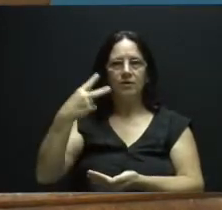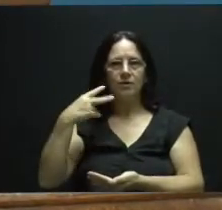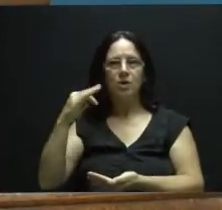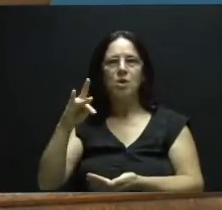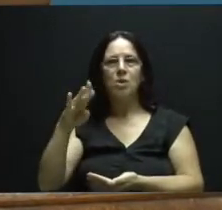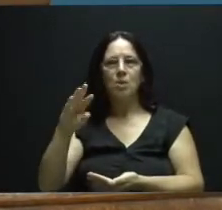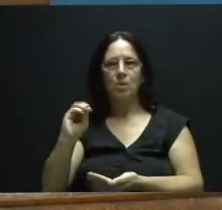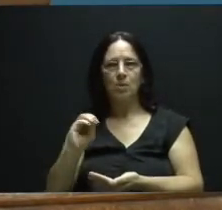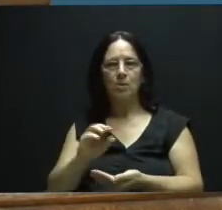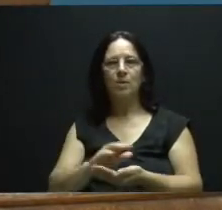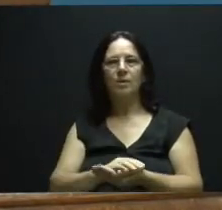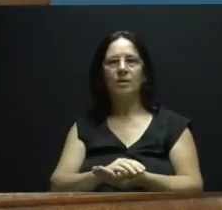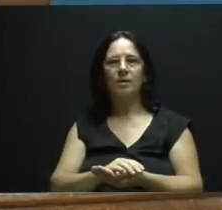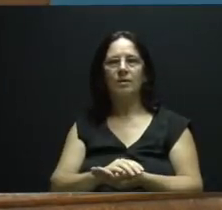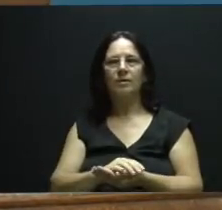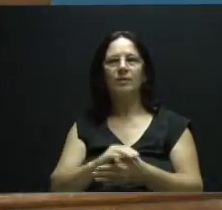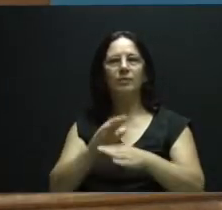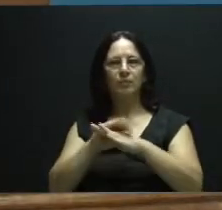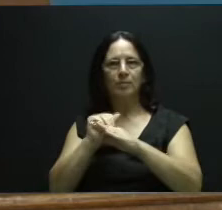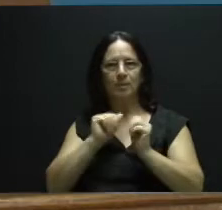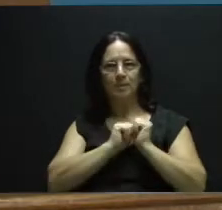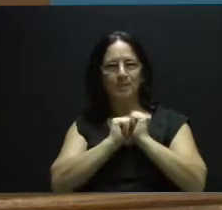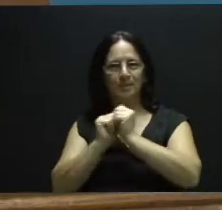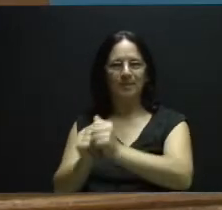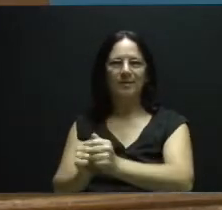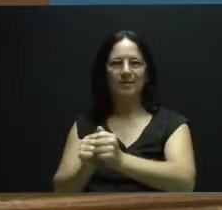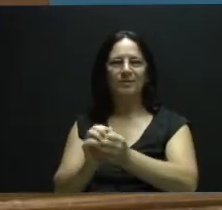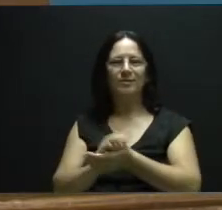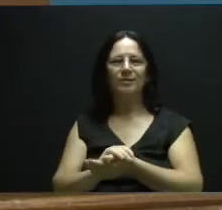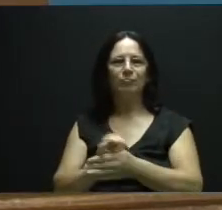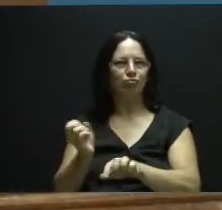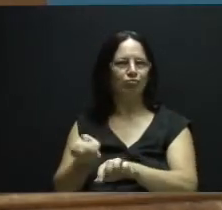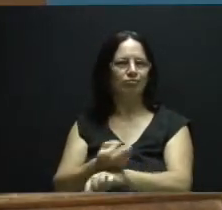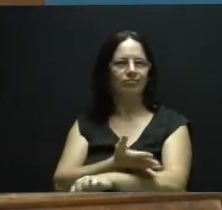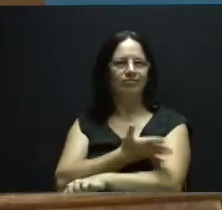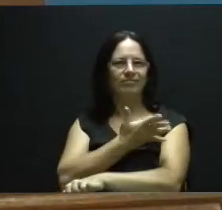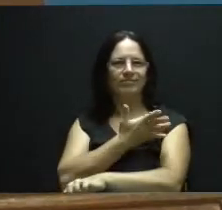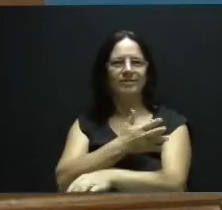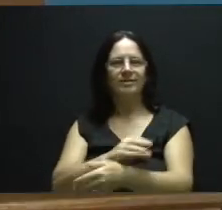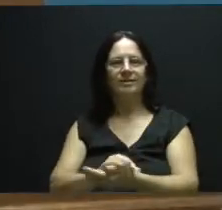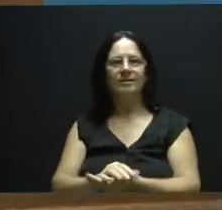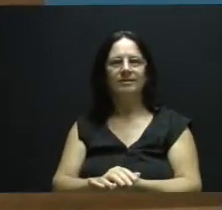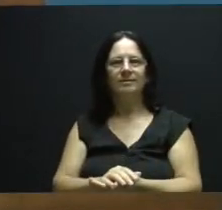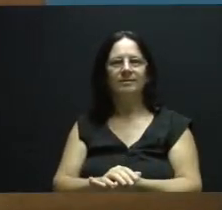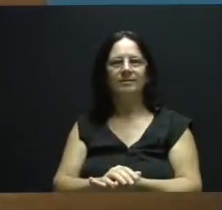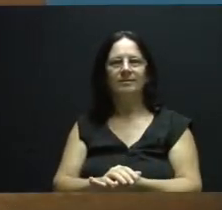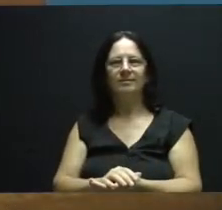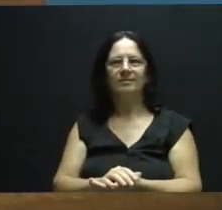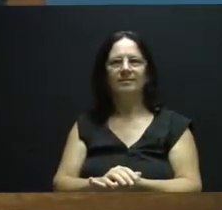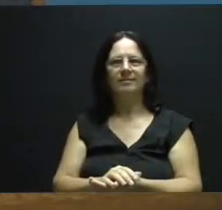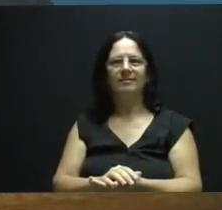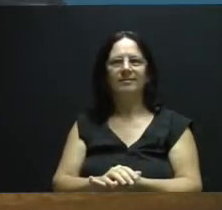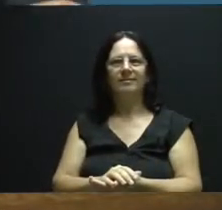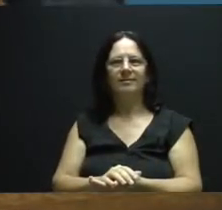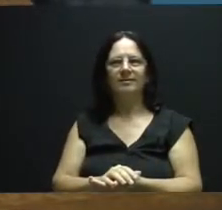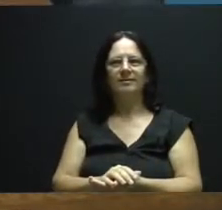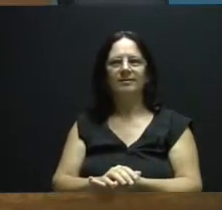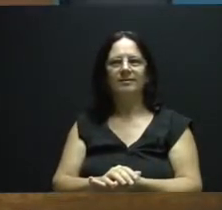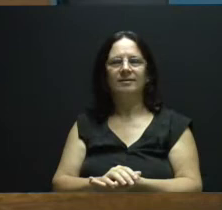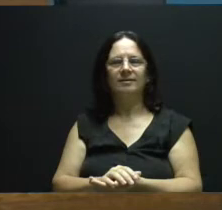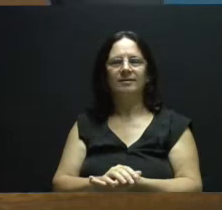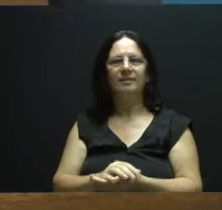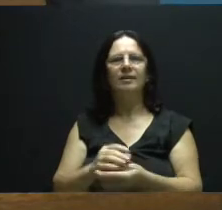vieira chamando para o time dele promocionado mas se ver a chama ele falou emocionado mas de